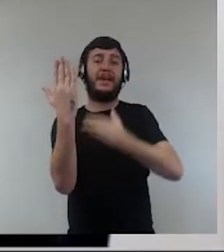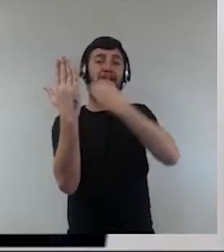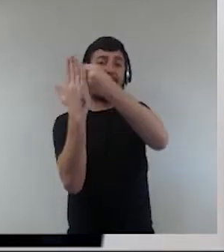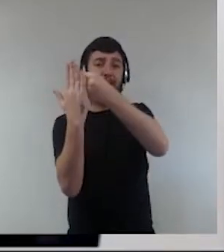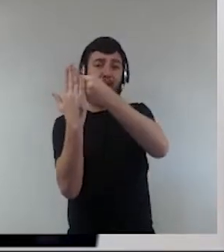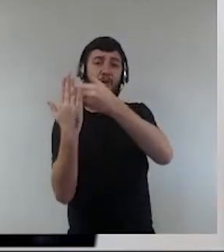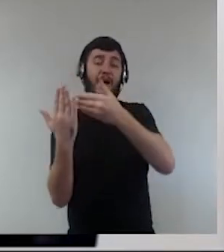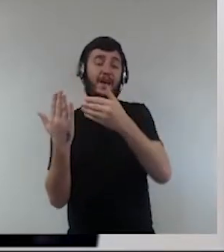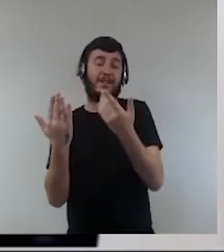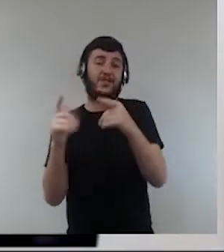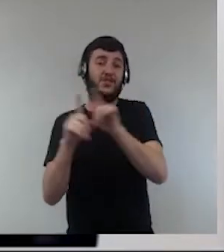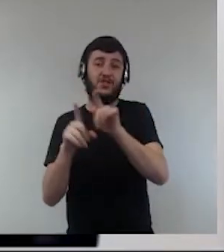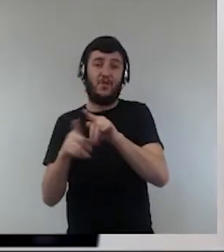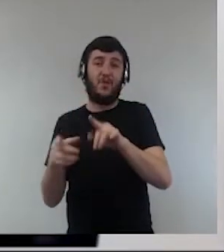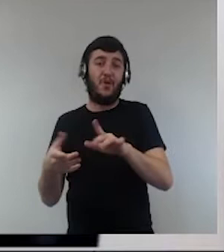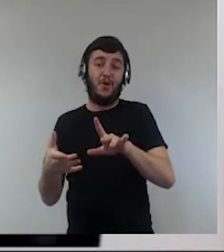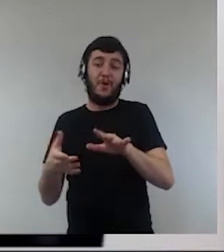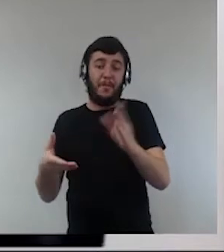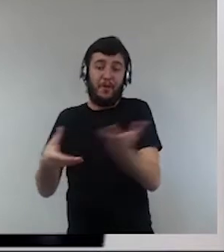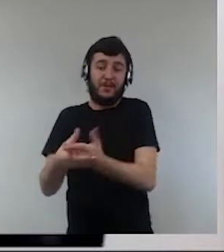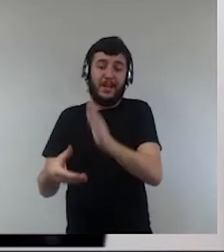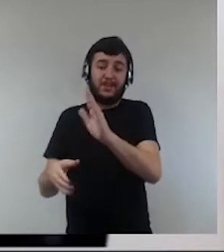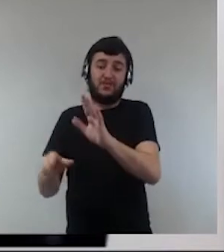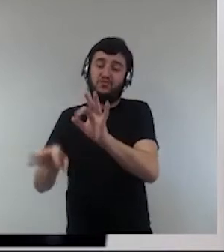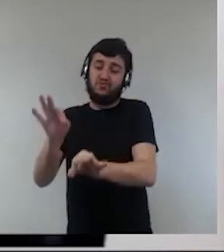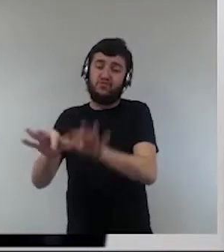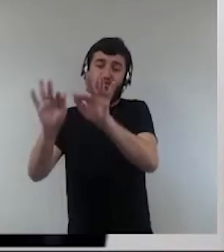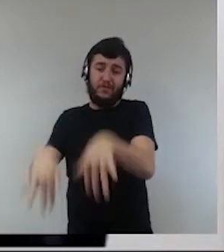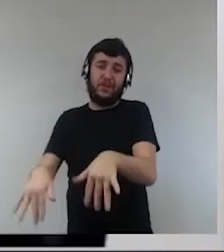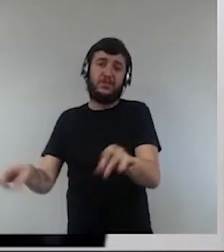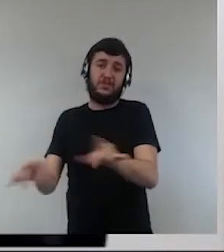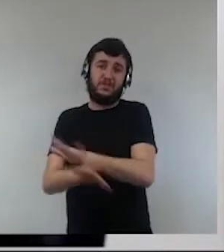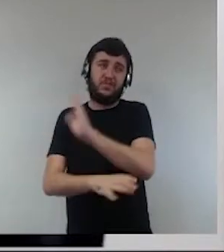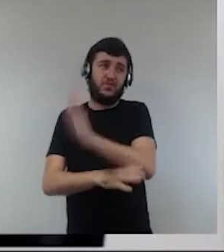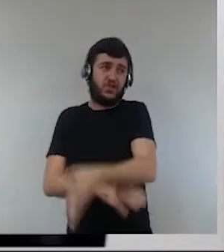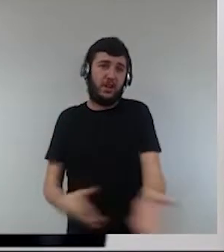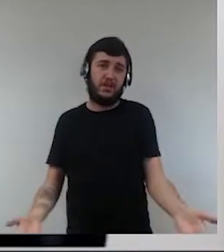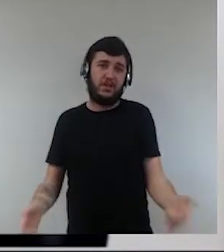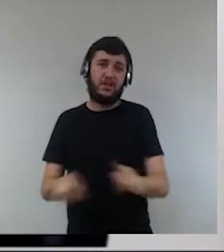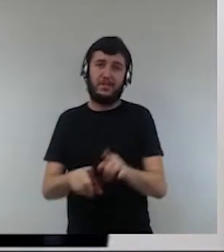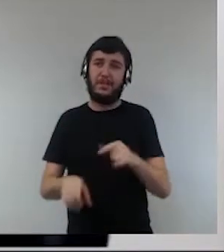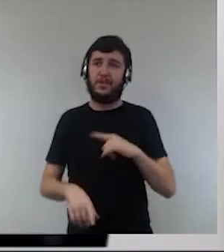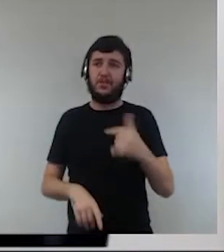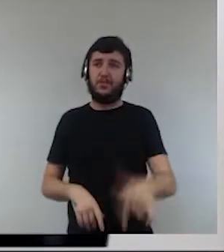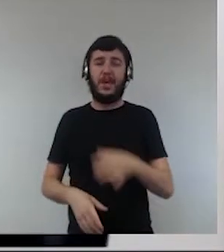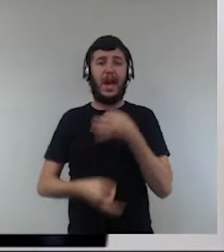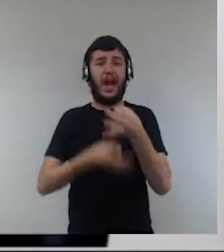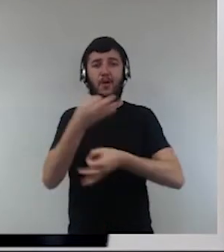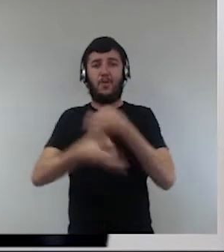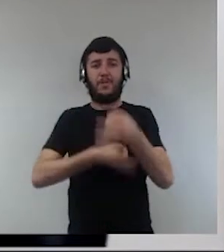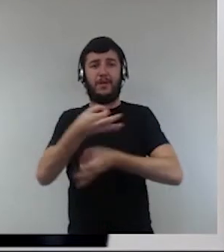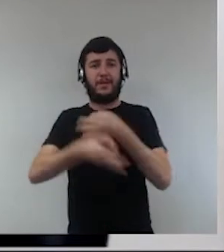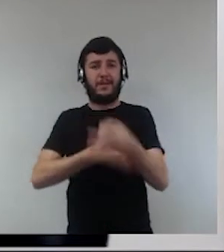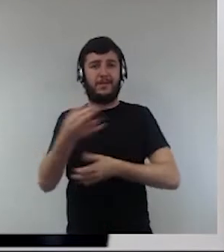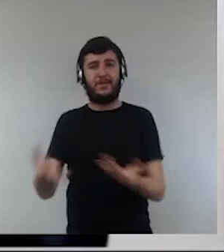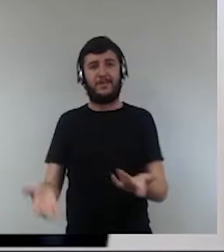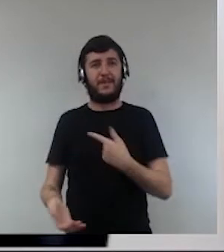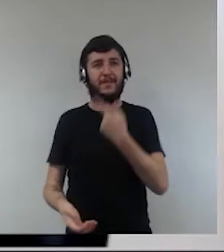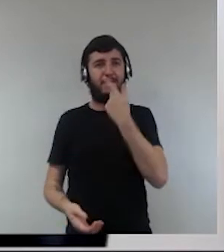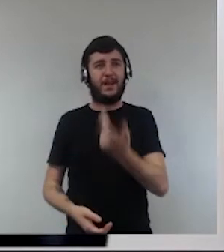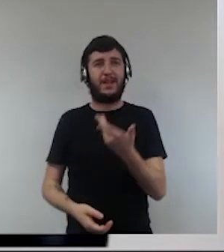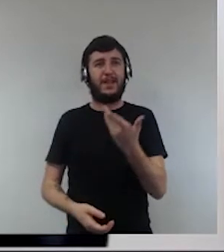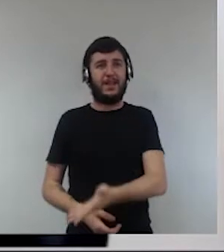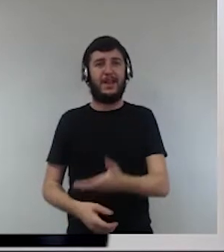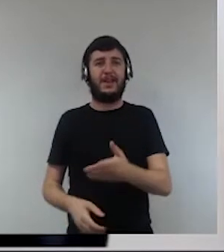julgado. Então, eu não vejo argumento nem fundamento consistente para a adoção desse tipo de técnica.